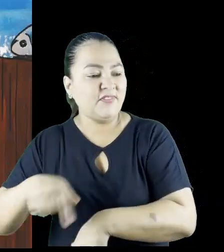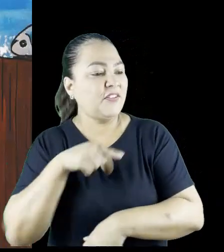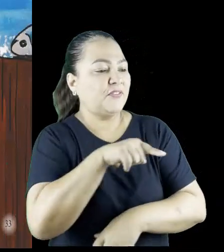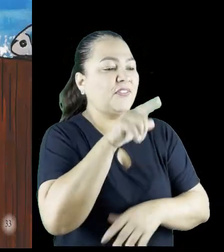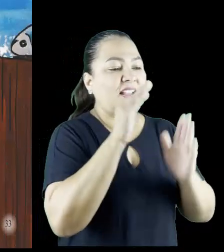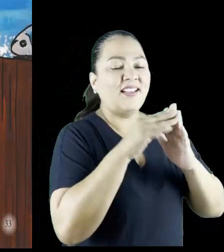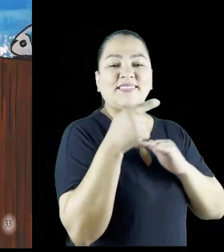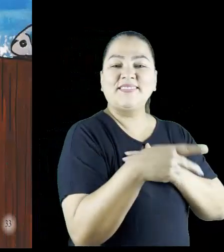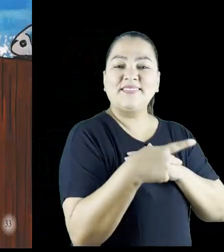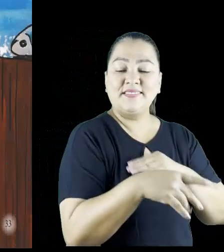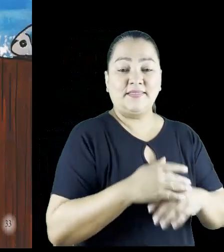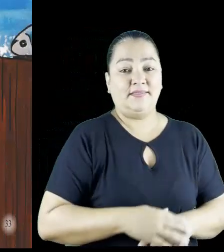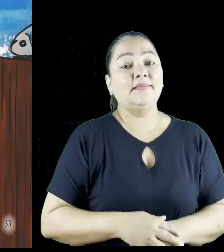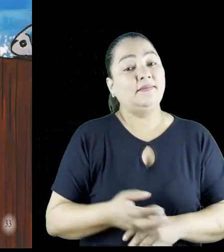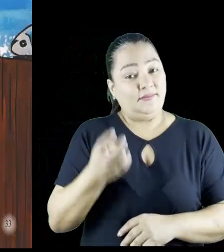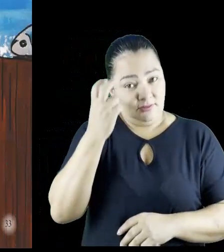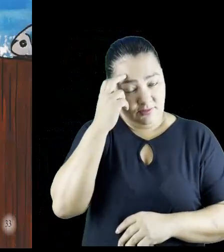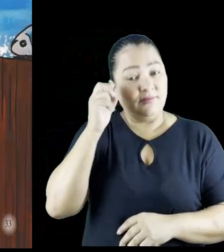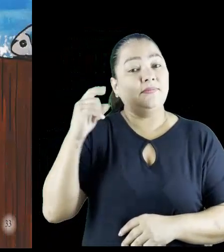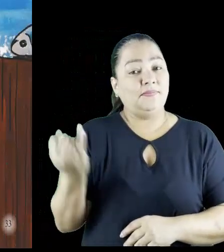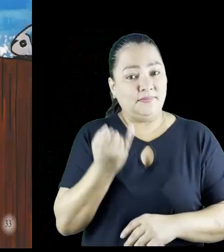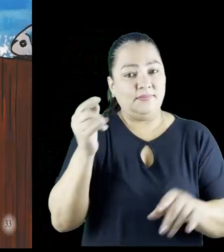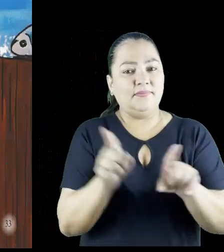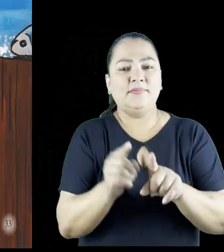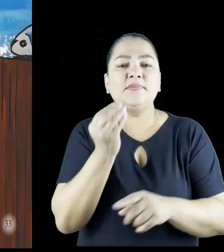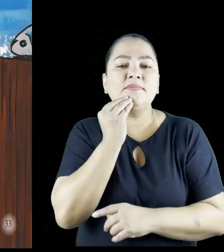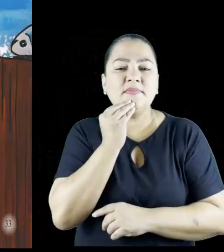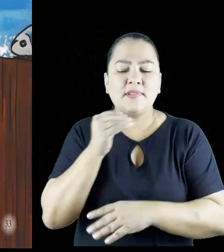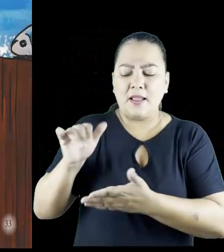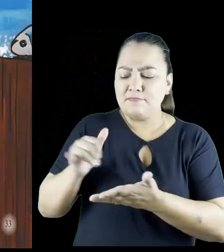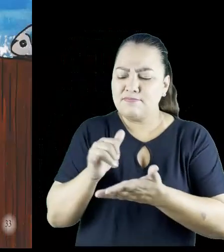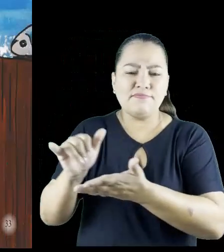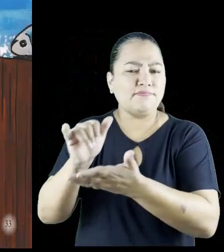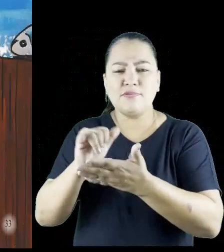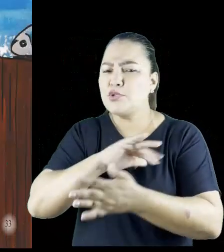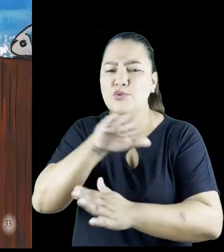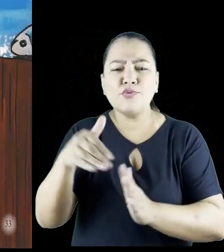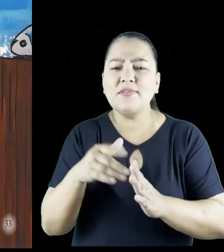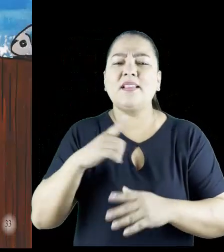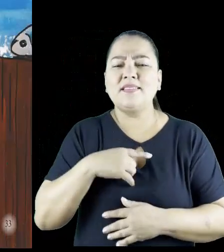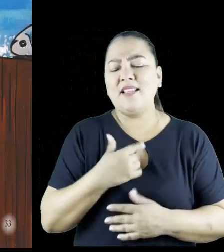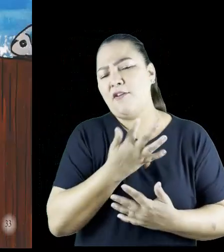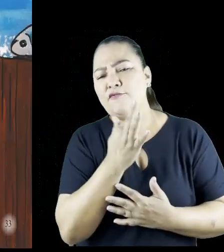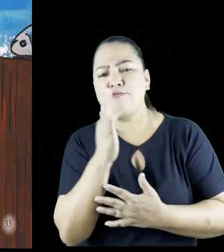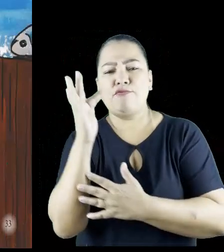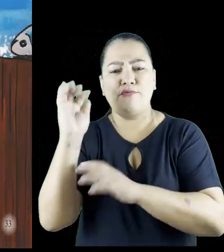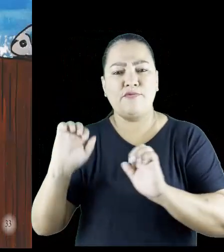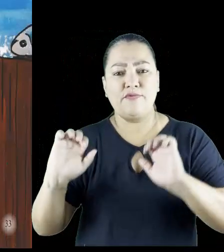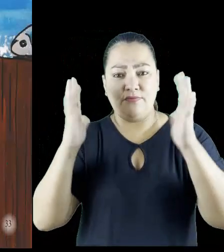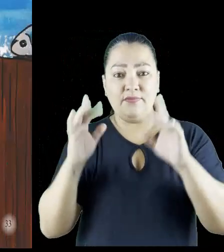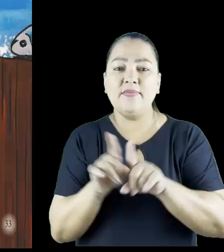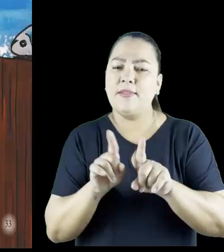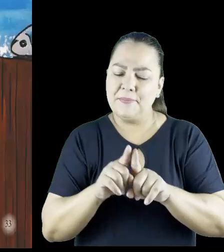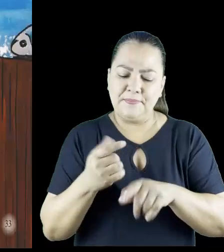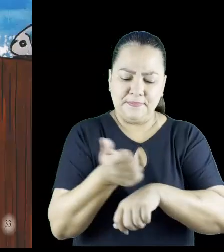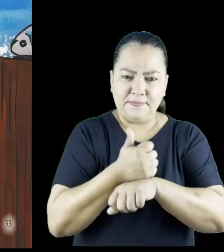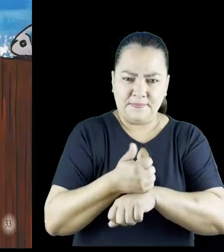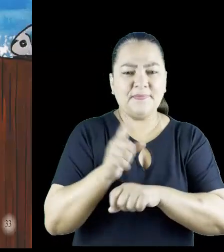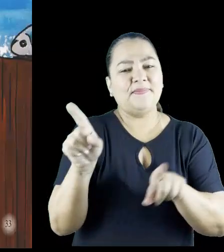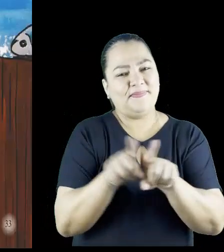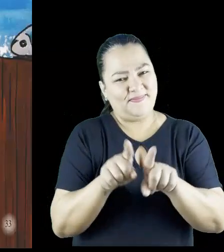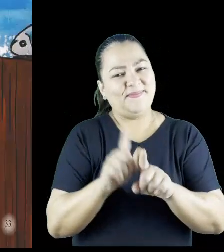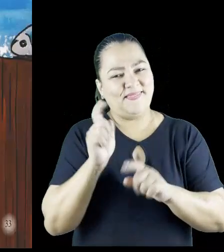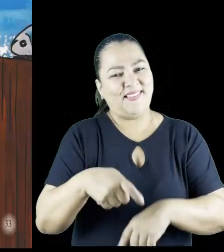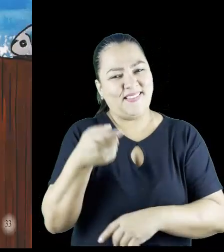Edson. Então assim, a questão cultural é importante também. Lógico, é boi de mamão, tudo tem, é folclore, mas o